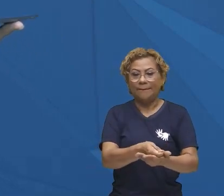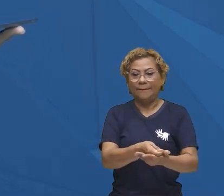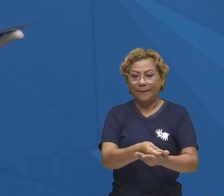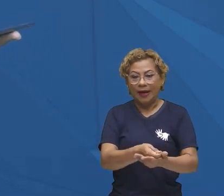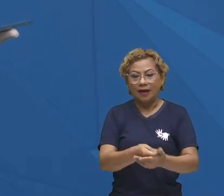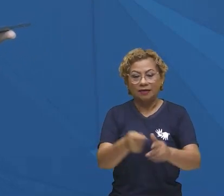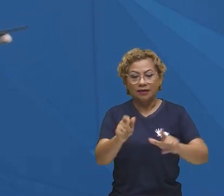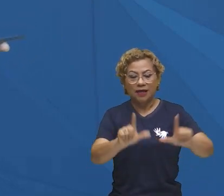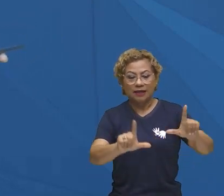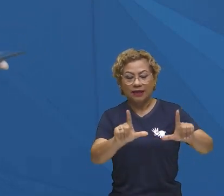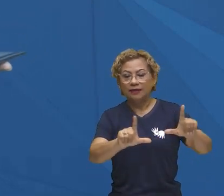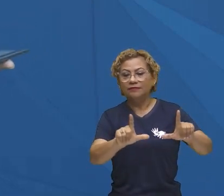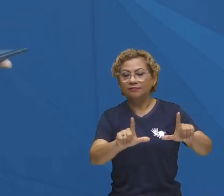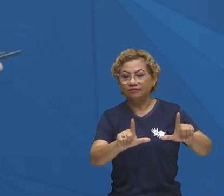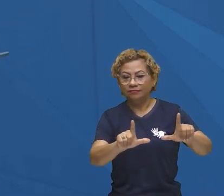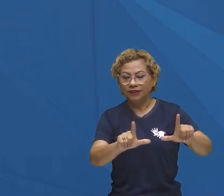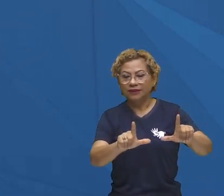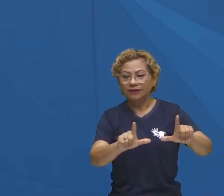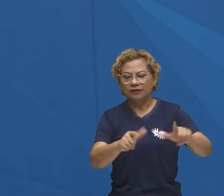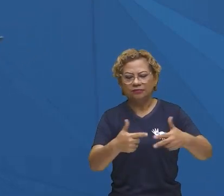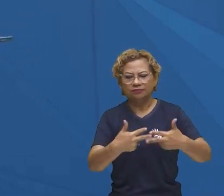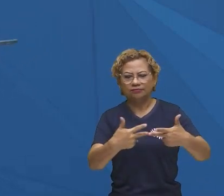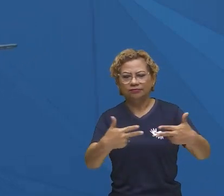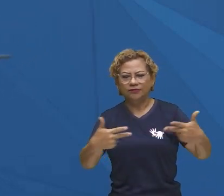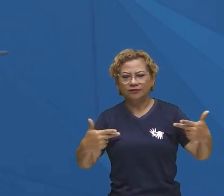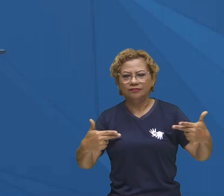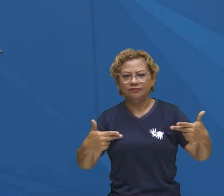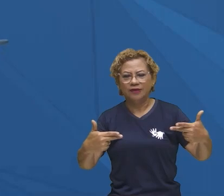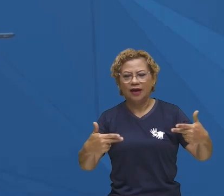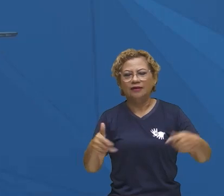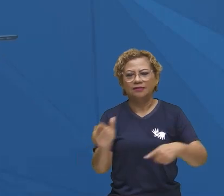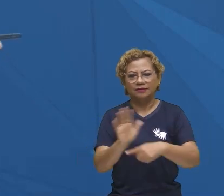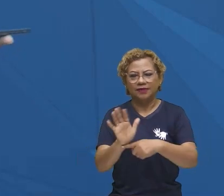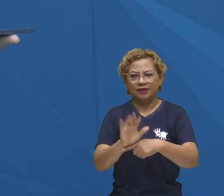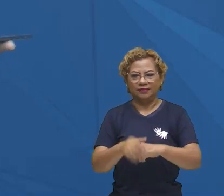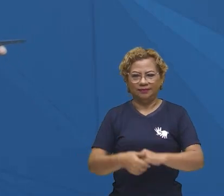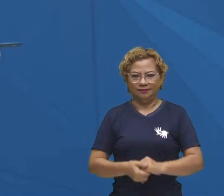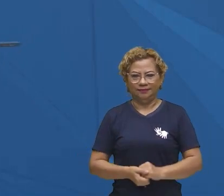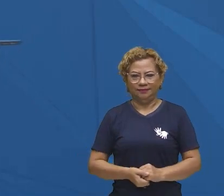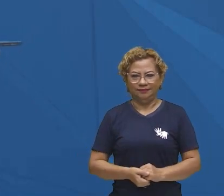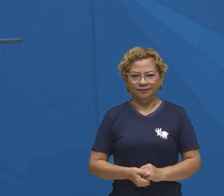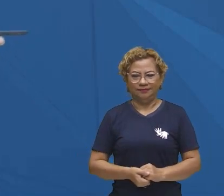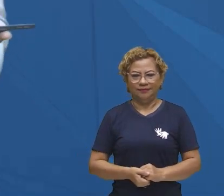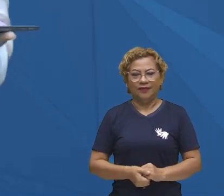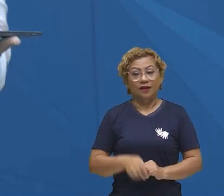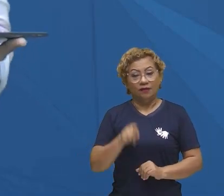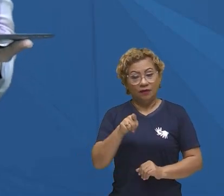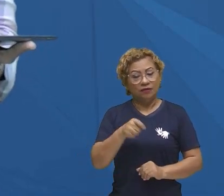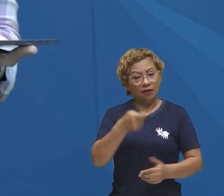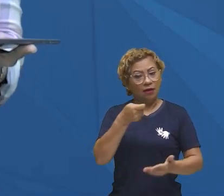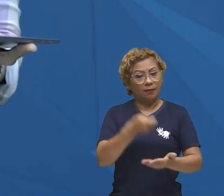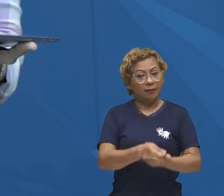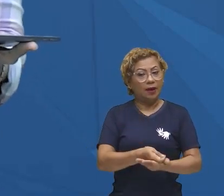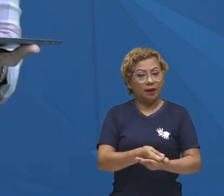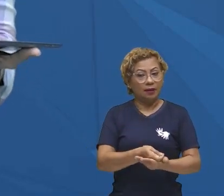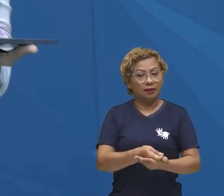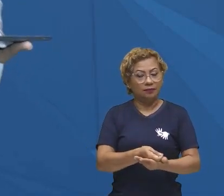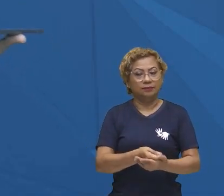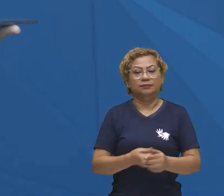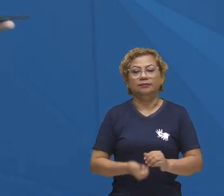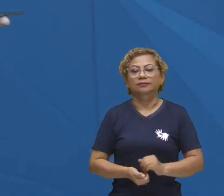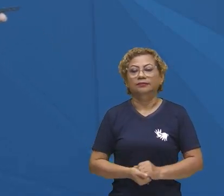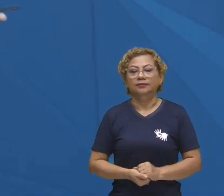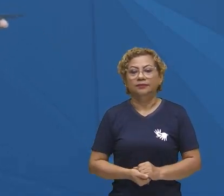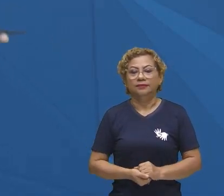filmes, de séries, documentários, entre outros, e aí você faz o quê? Você contrata, não é? Só que normalmente a gente contrata e